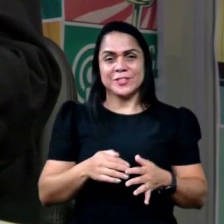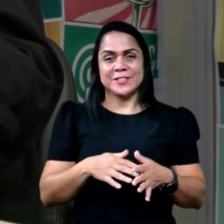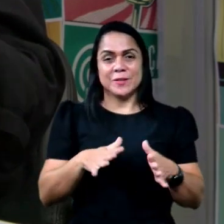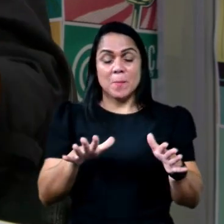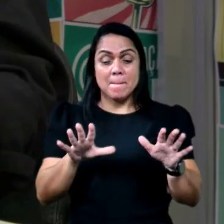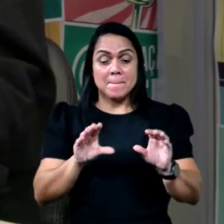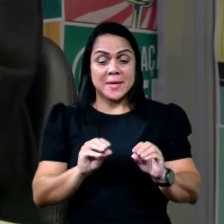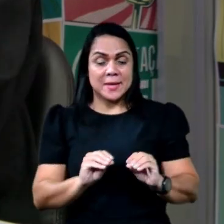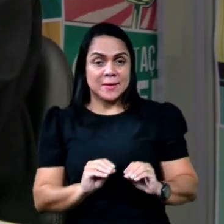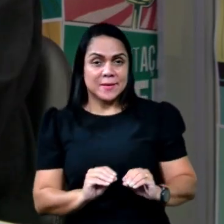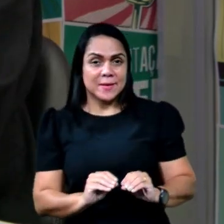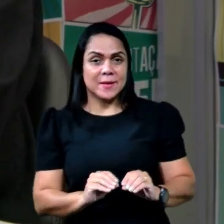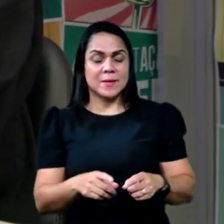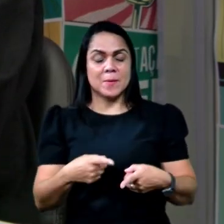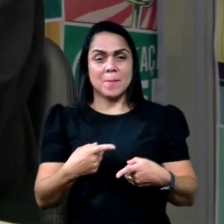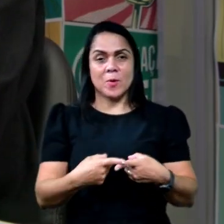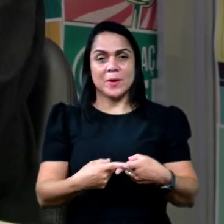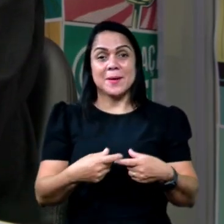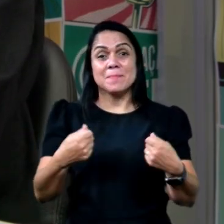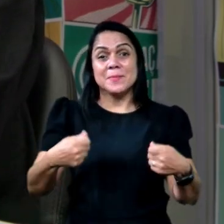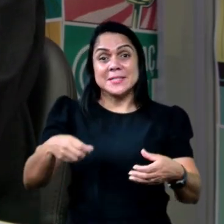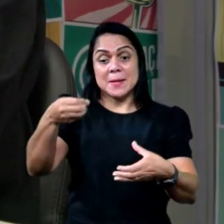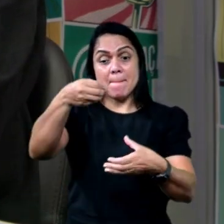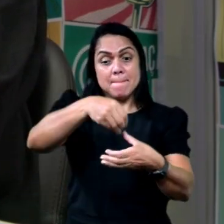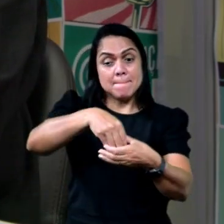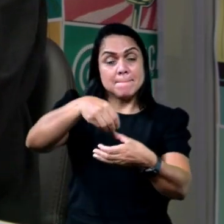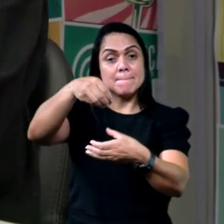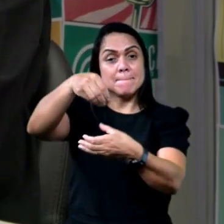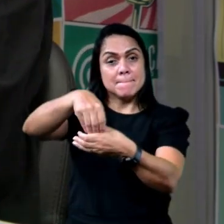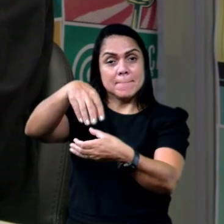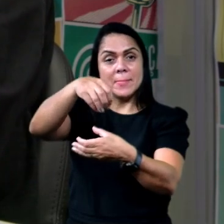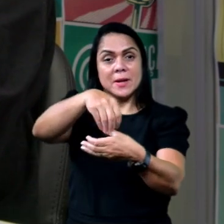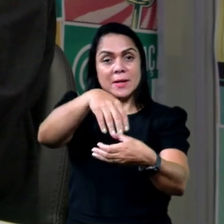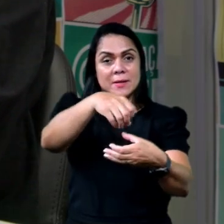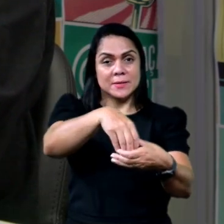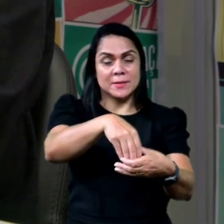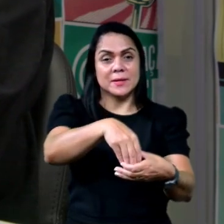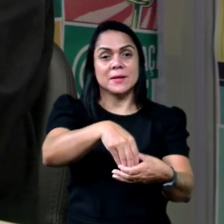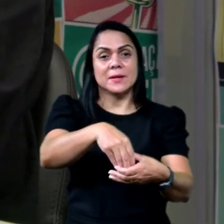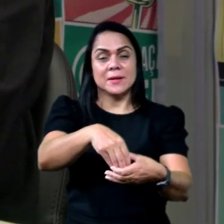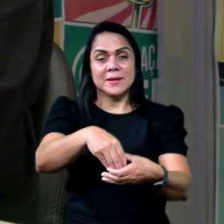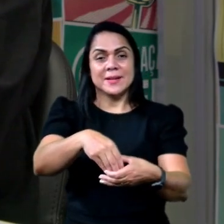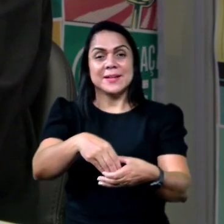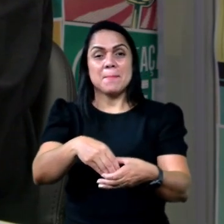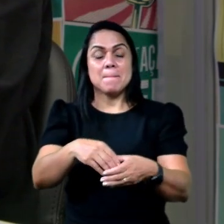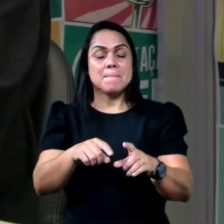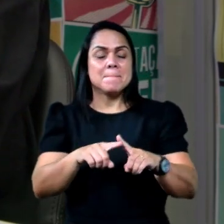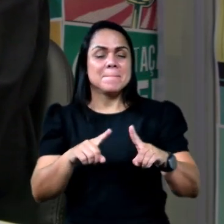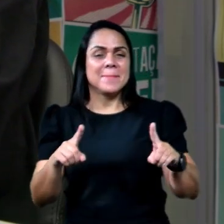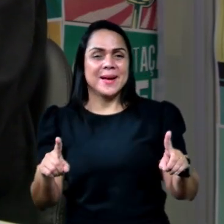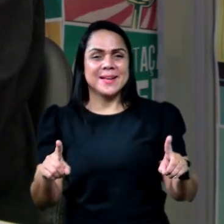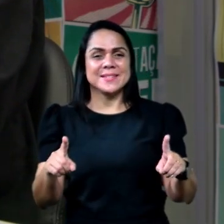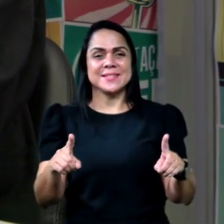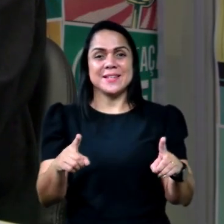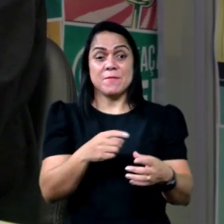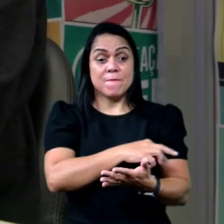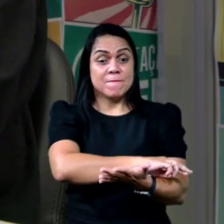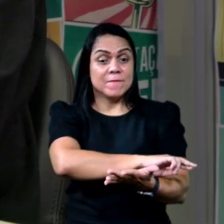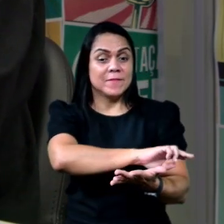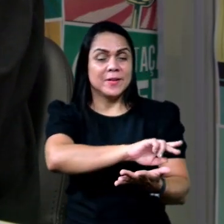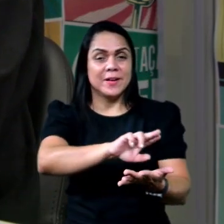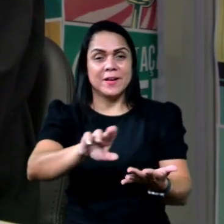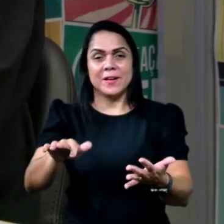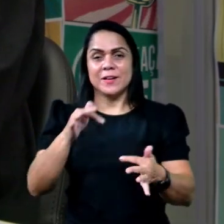cabisbaixas, porque está na época do replantio. Mas a gente teve uma maré de decoração de pratos e consumo de flores comestíveis no